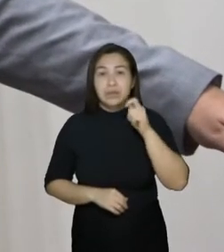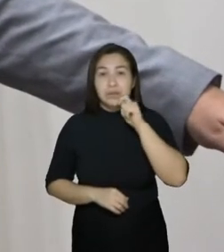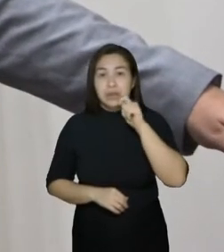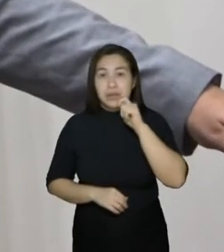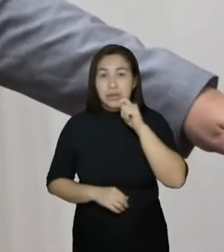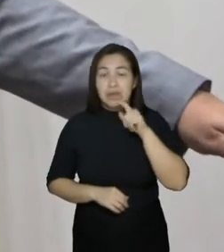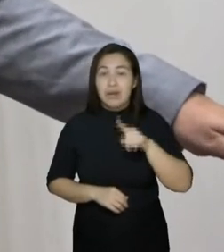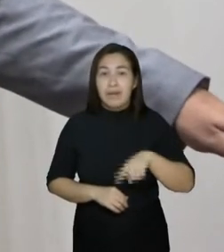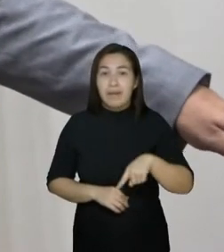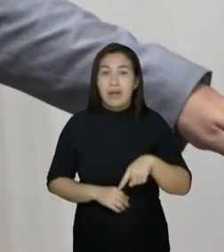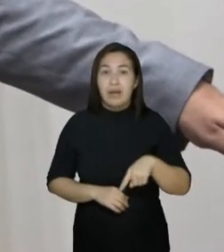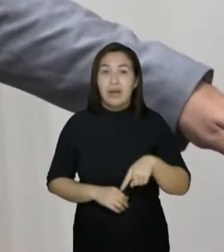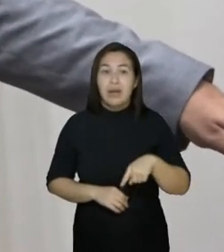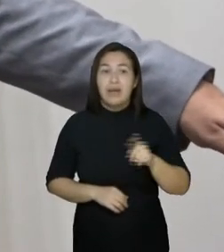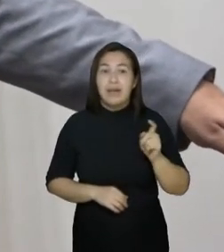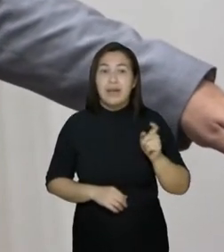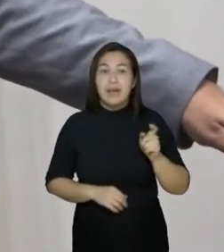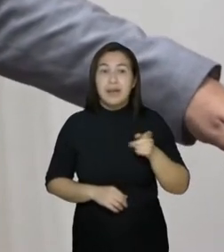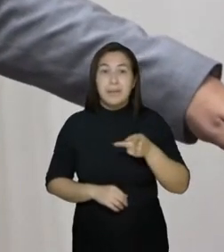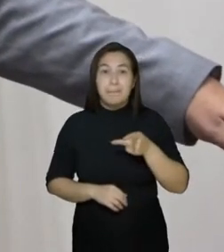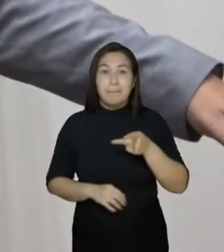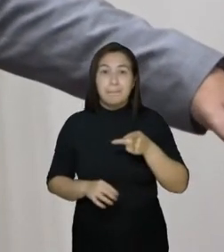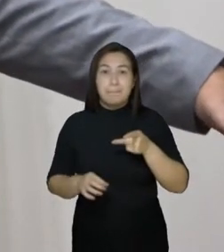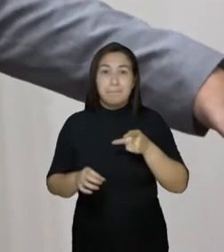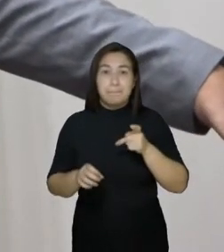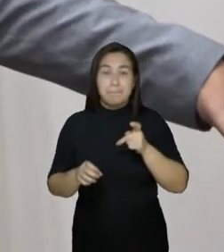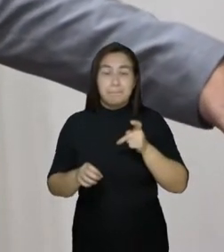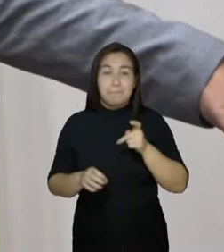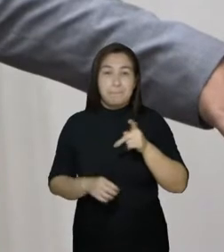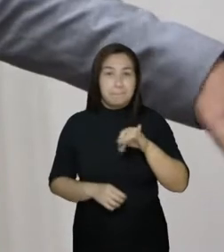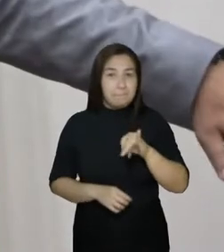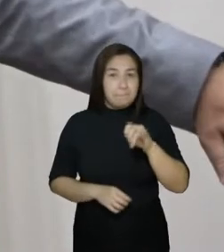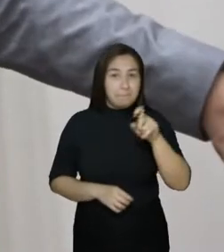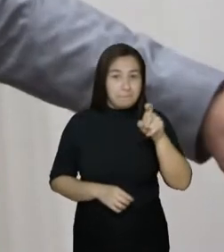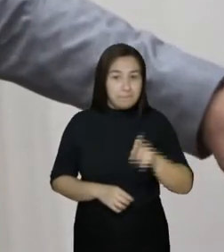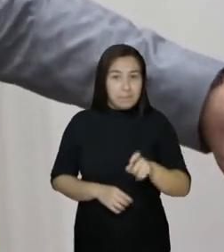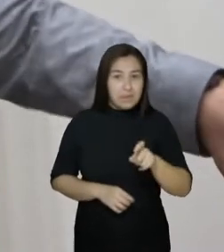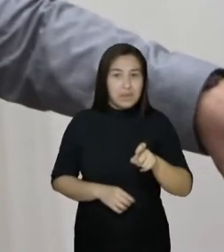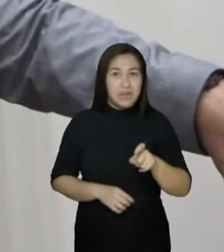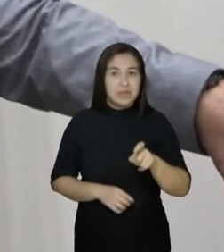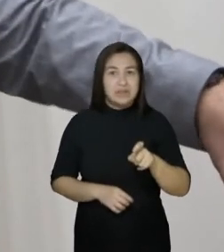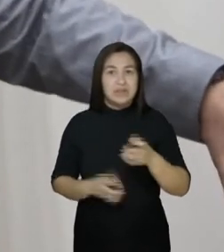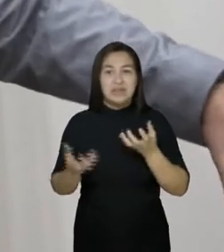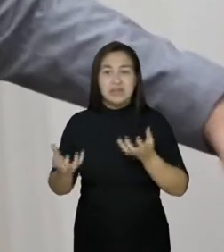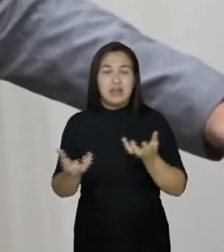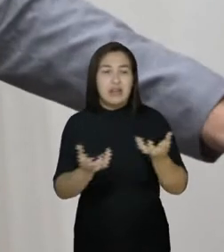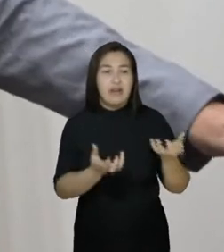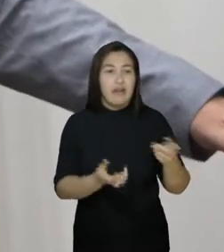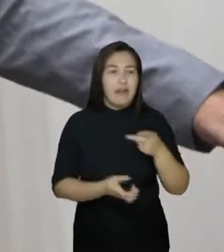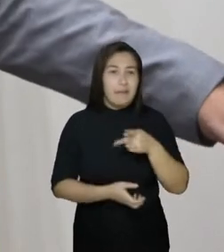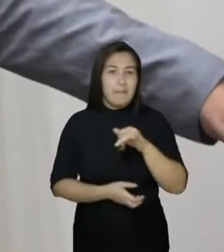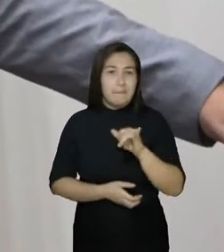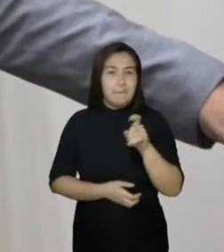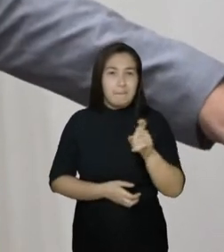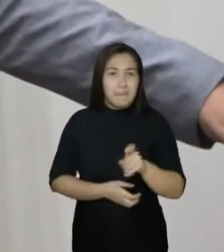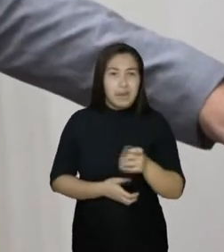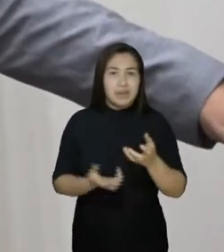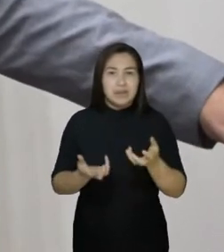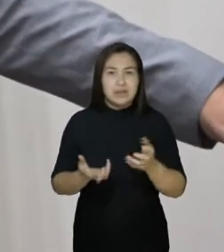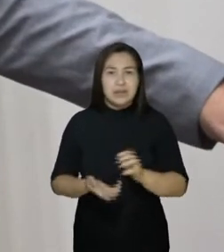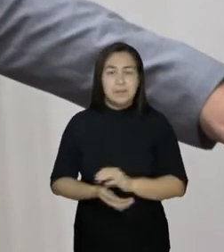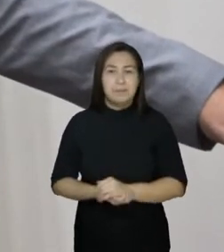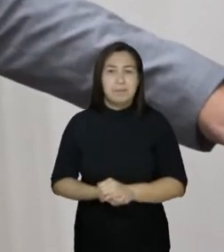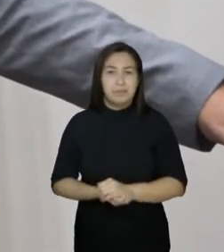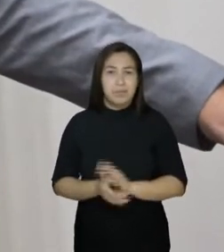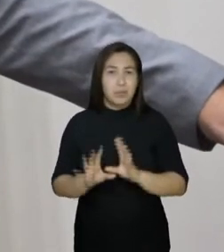da farra do Pix. Né? Era caça ao Pix. Todo mundo, Pix para cá, Pix para lá, e todo